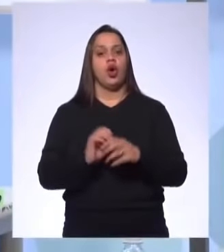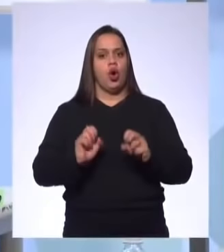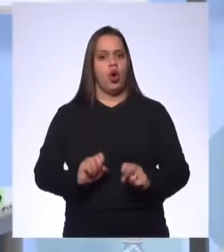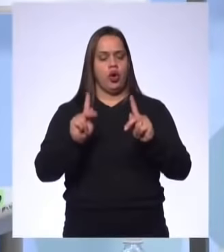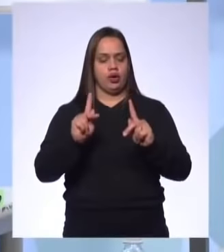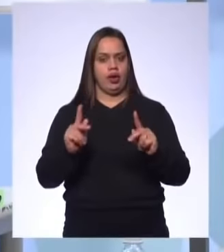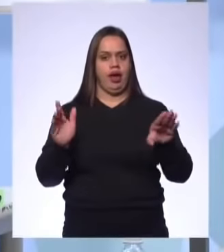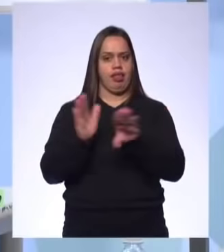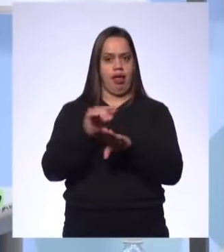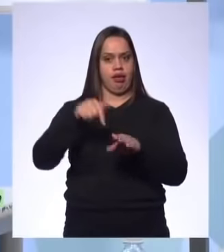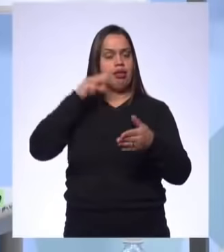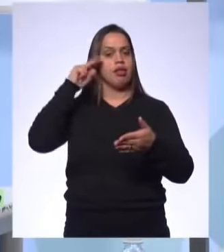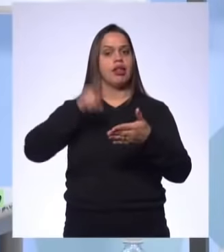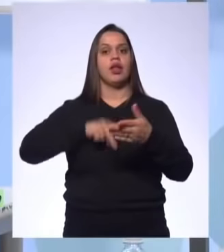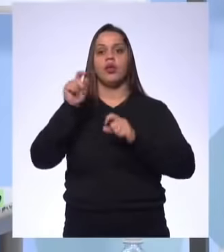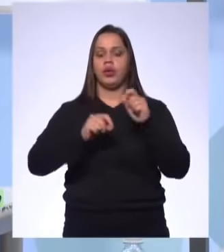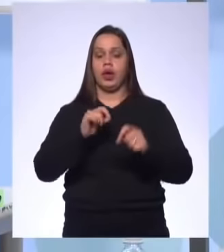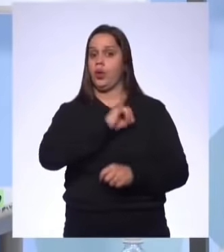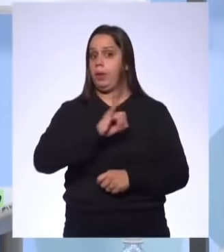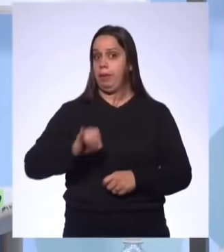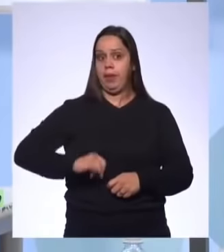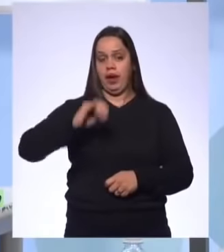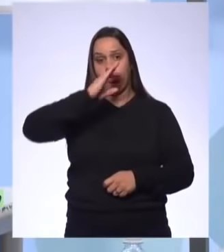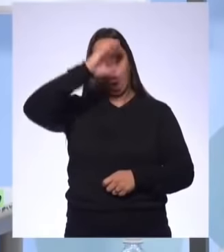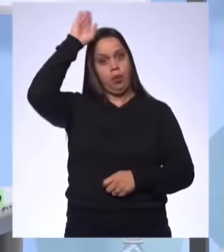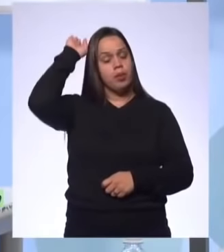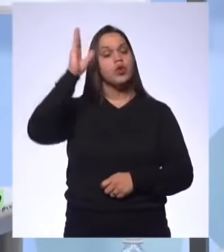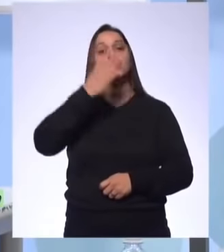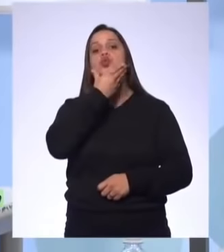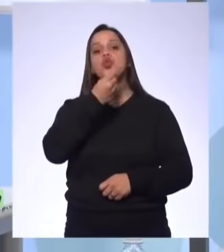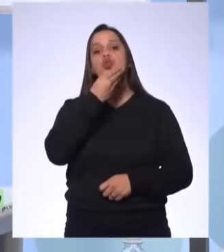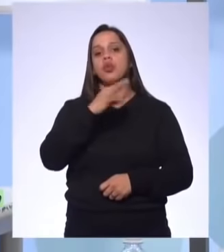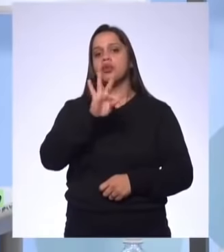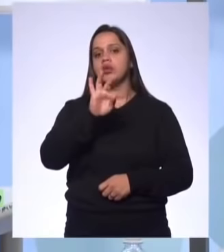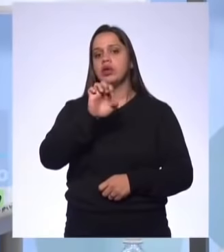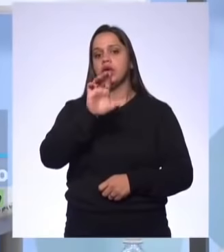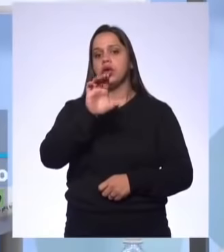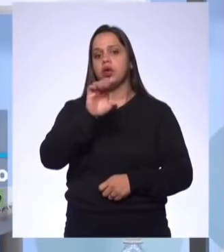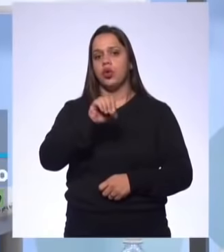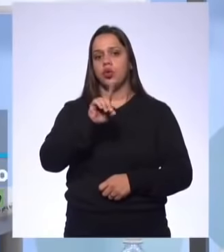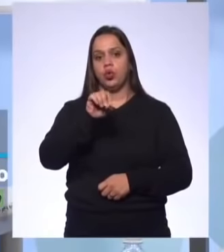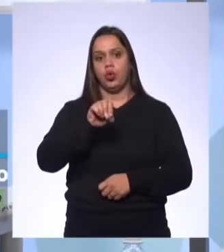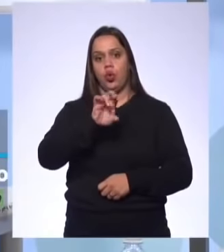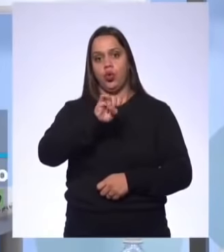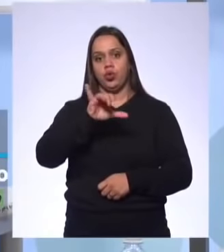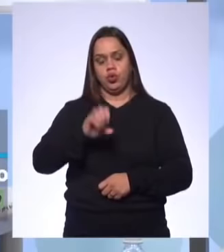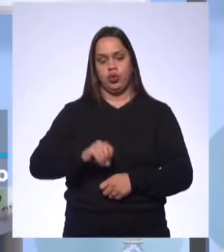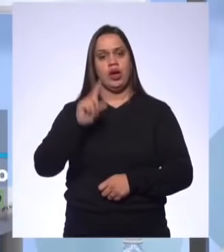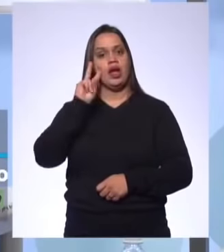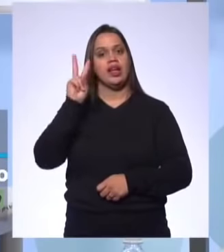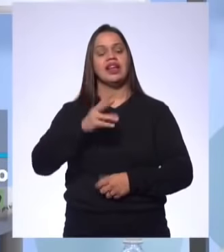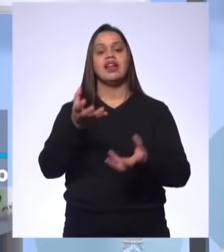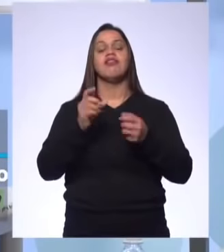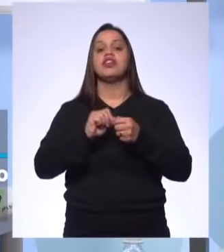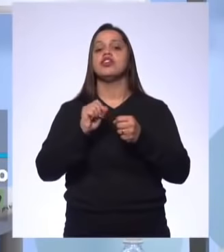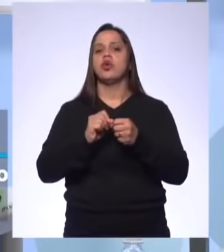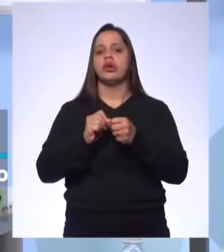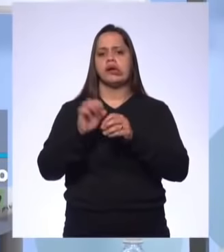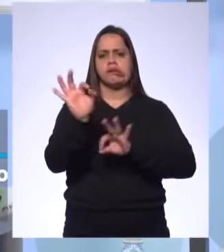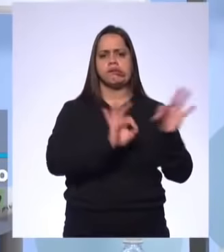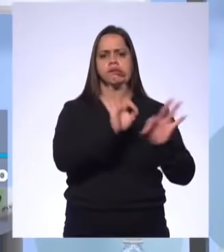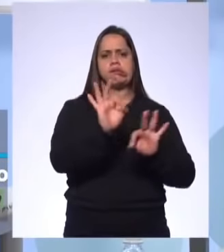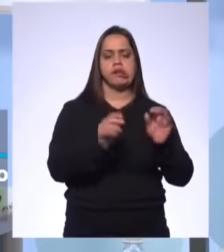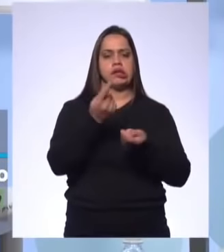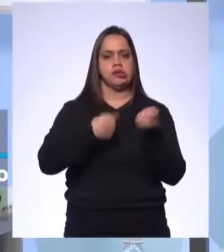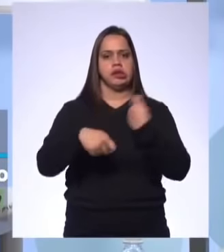que o professor Carlos leu? Que o Império Romano, Teodósio, ele decidiu fazer aí uma reforma administrativa, está bem? Então, o